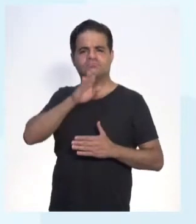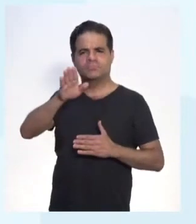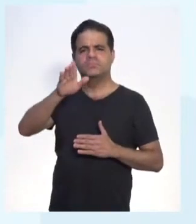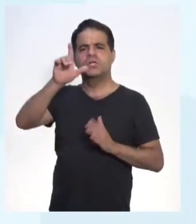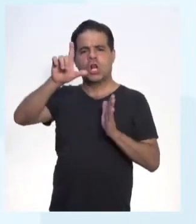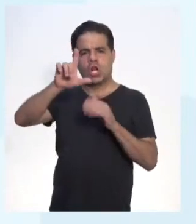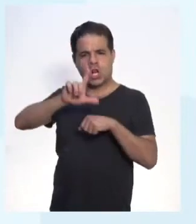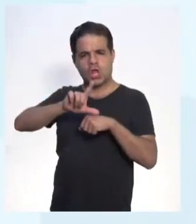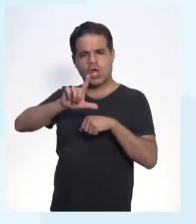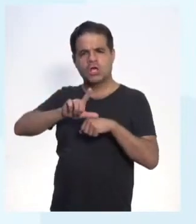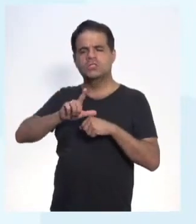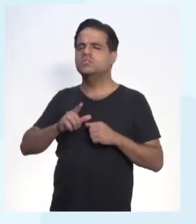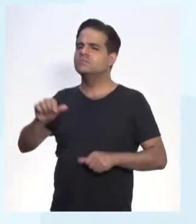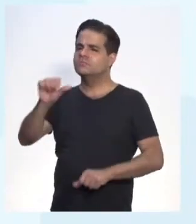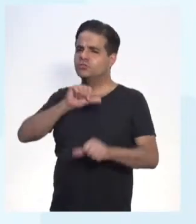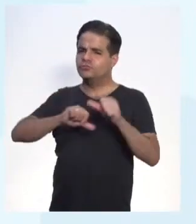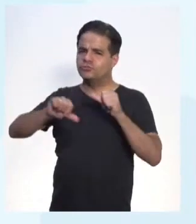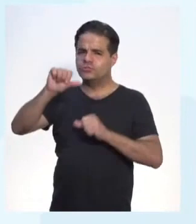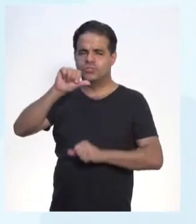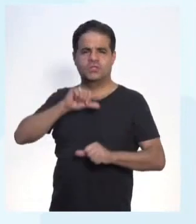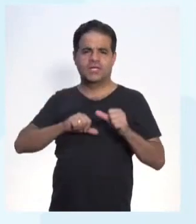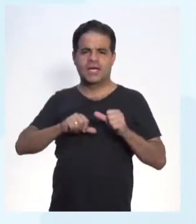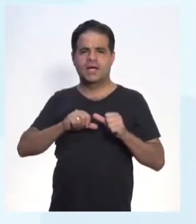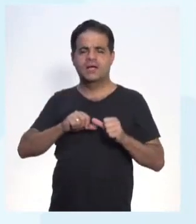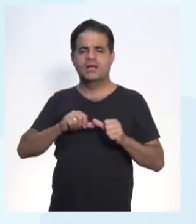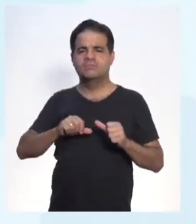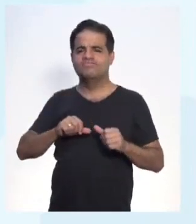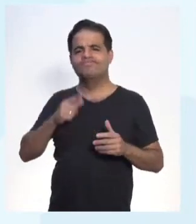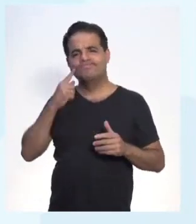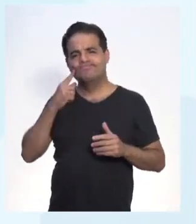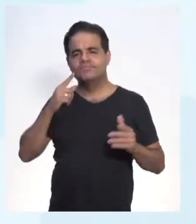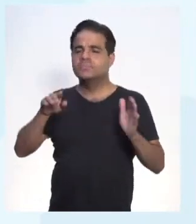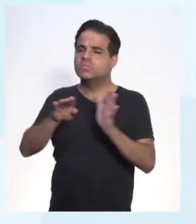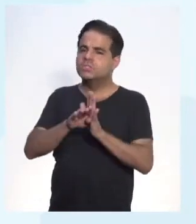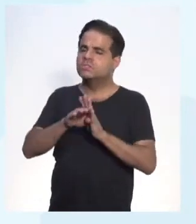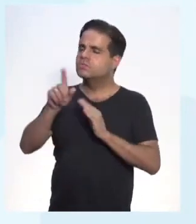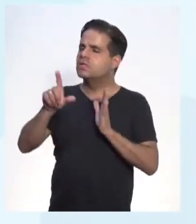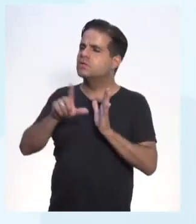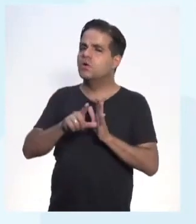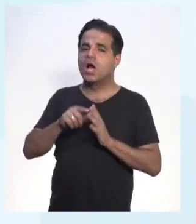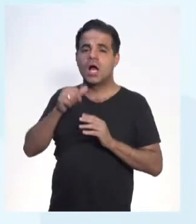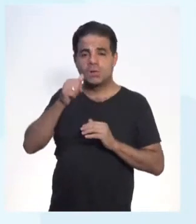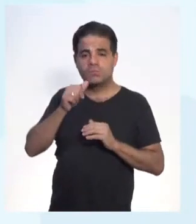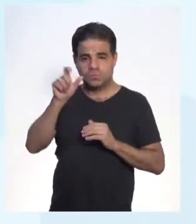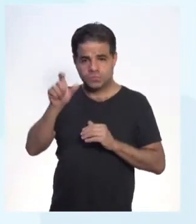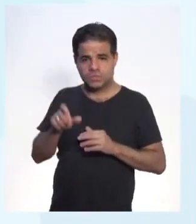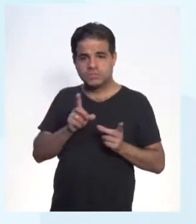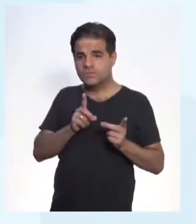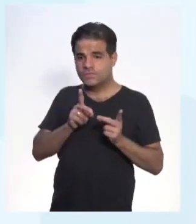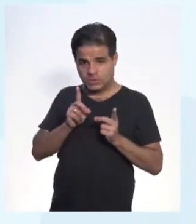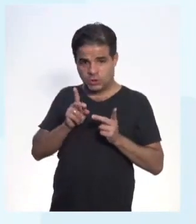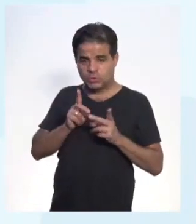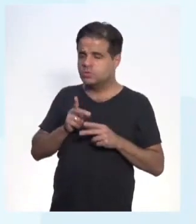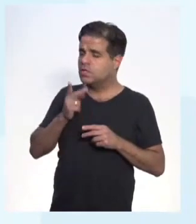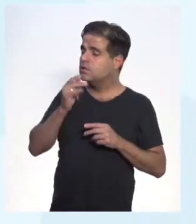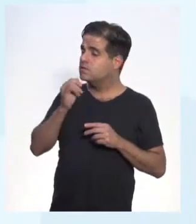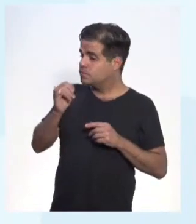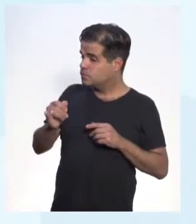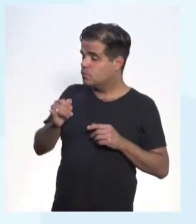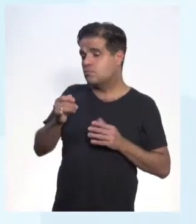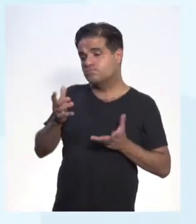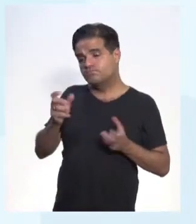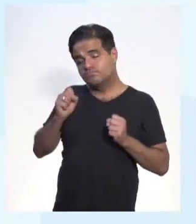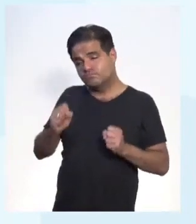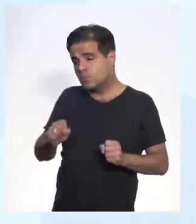a loja para trocá-lo. Chegando na loja, a vendedora lhe informou que